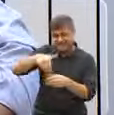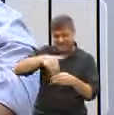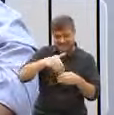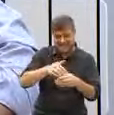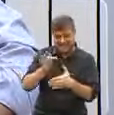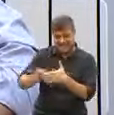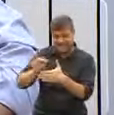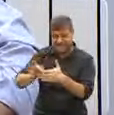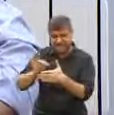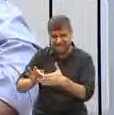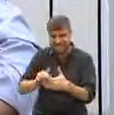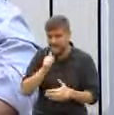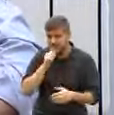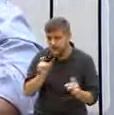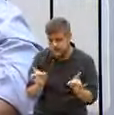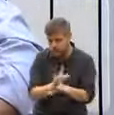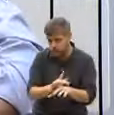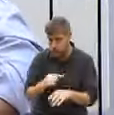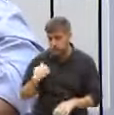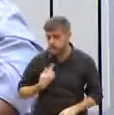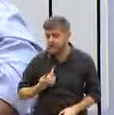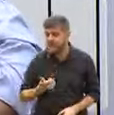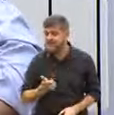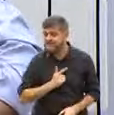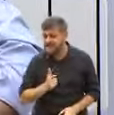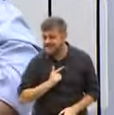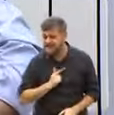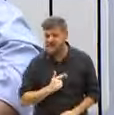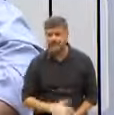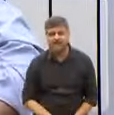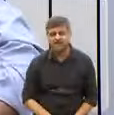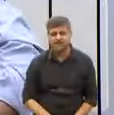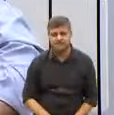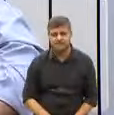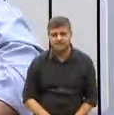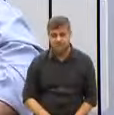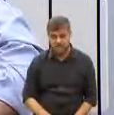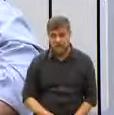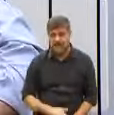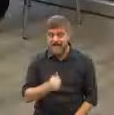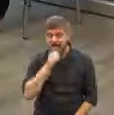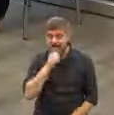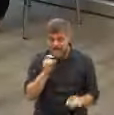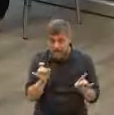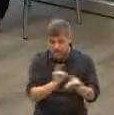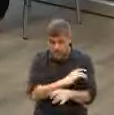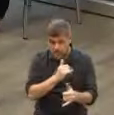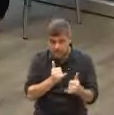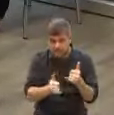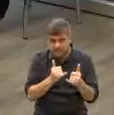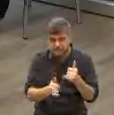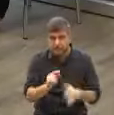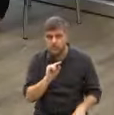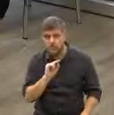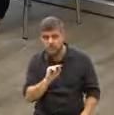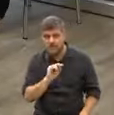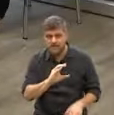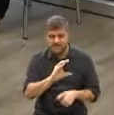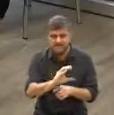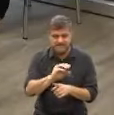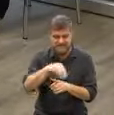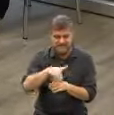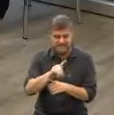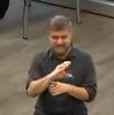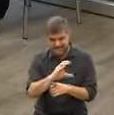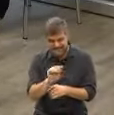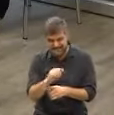para o CMDCA ainda não acabou. Nós ainda temos mais um capítulo para fechar. O quê? Não,